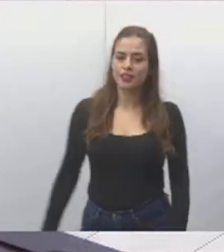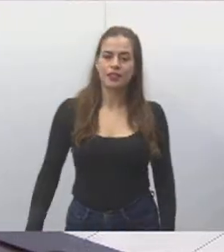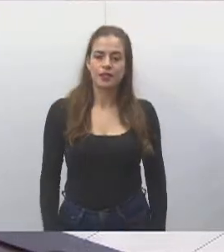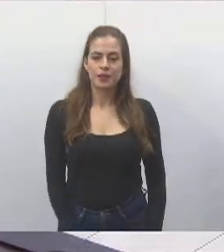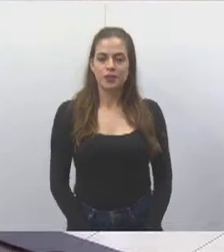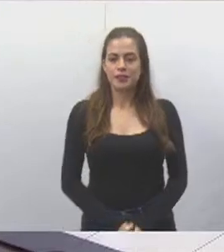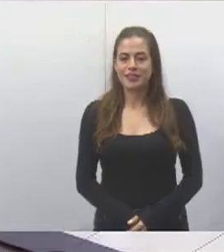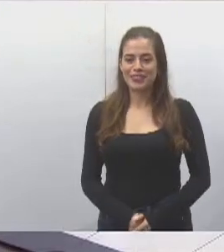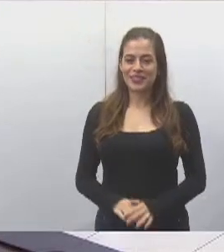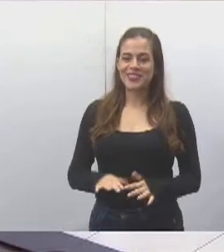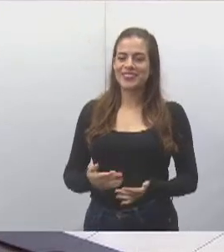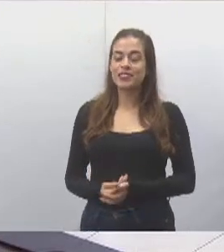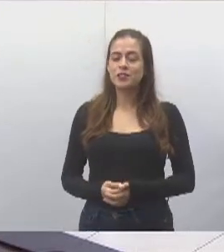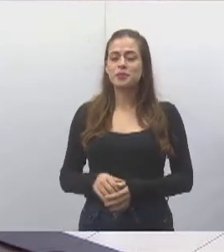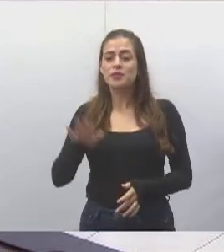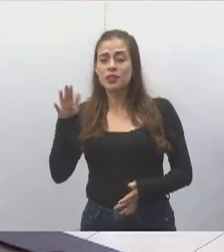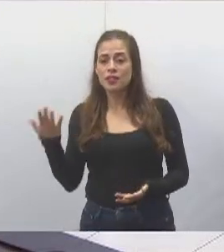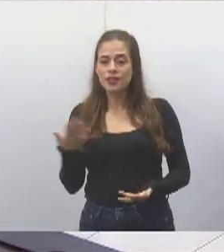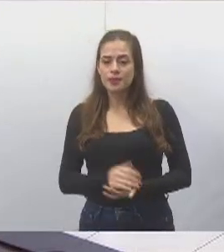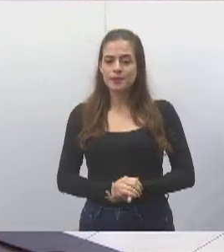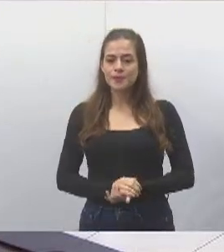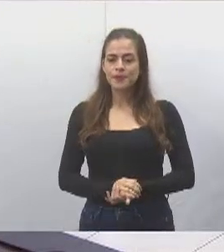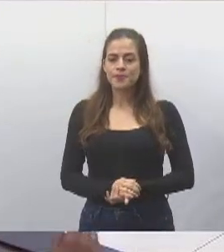Mais alguém?